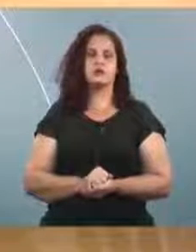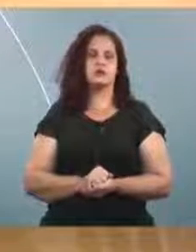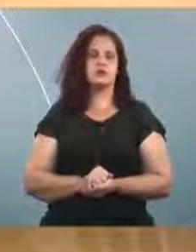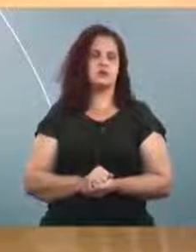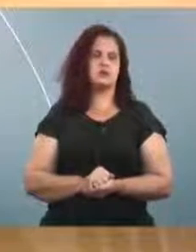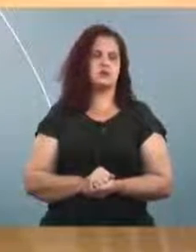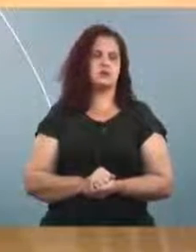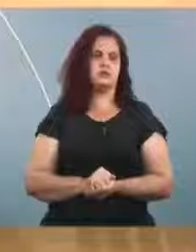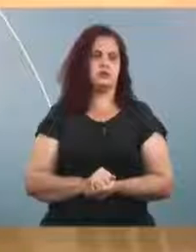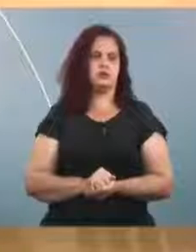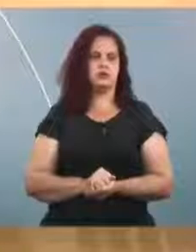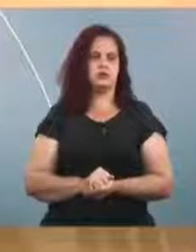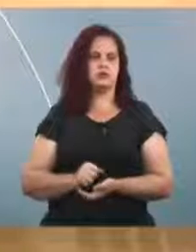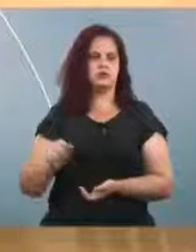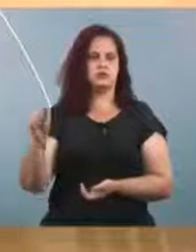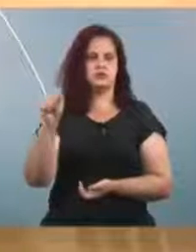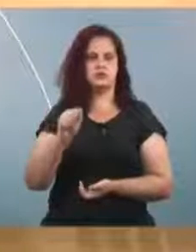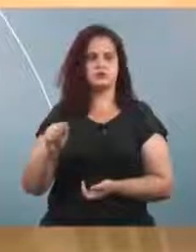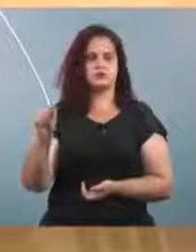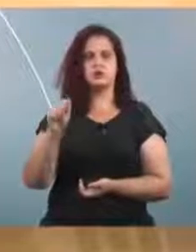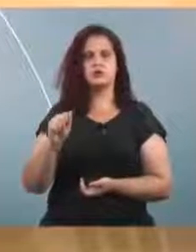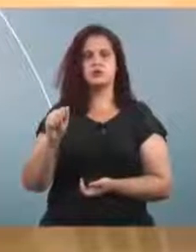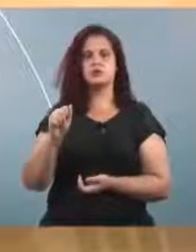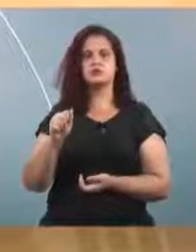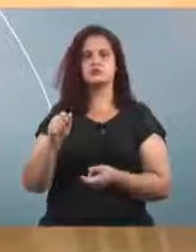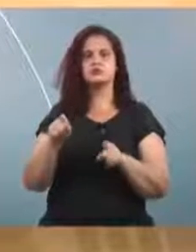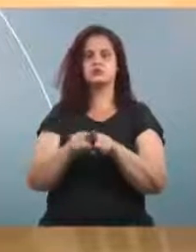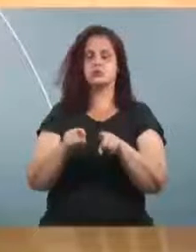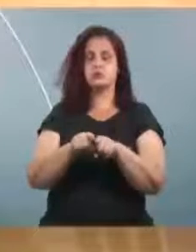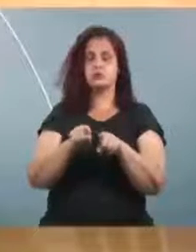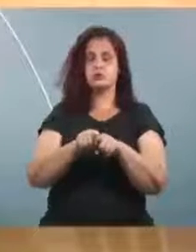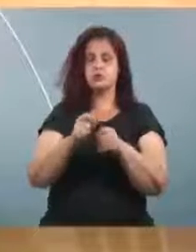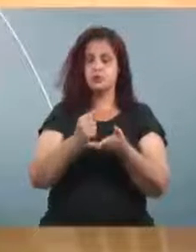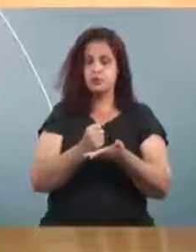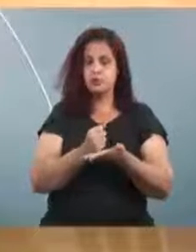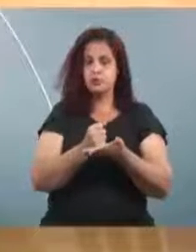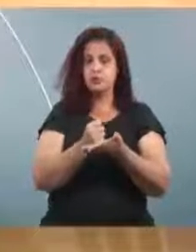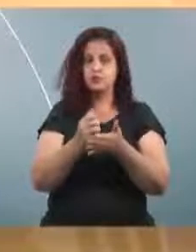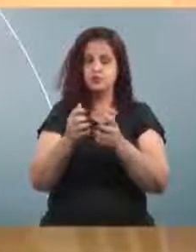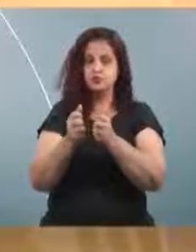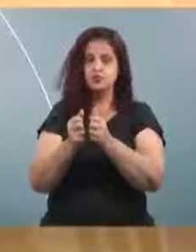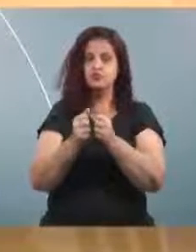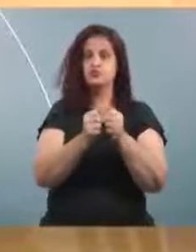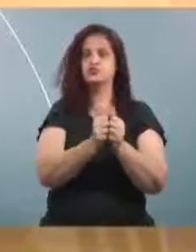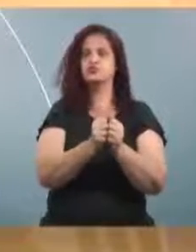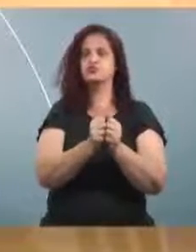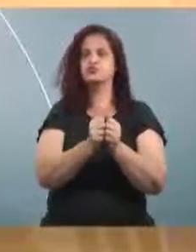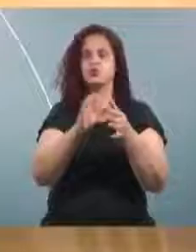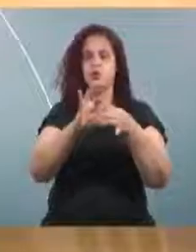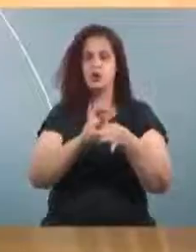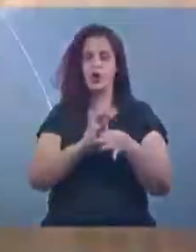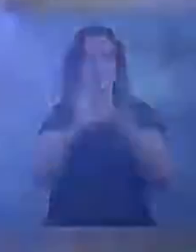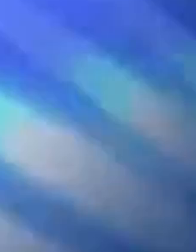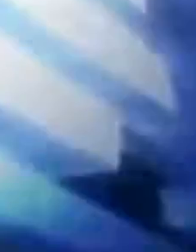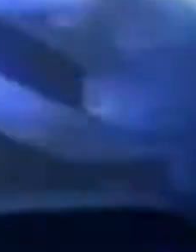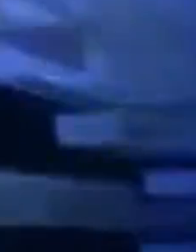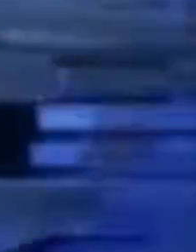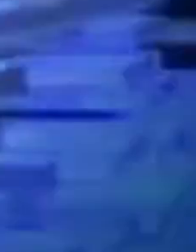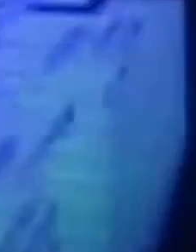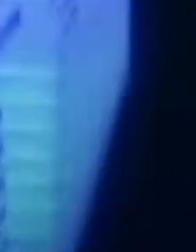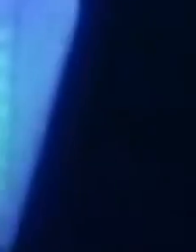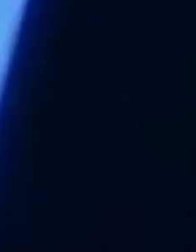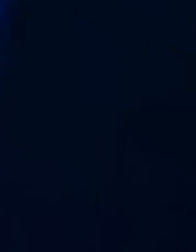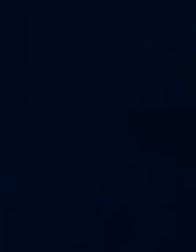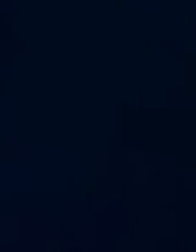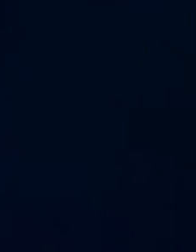estarão amanhã aqui em Natal às 9:00 no clube Tiradentes e vamos todos juntos de liberar o que nós queremos é